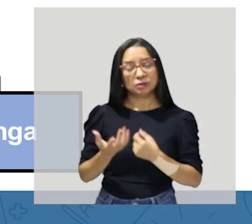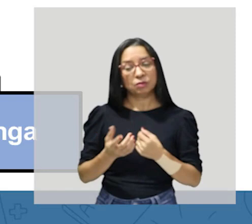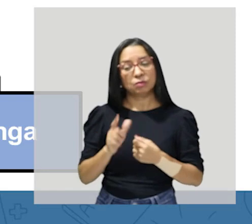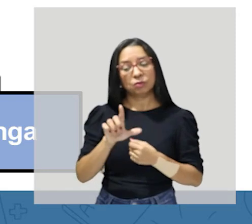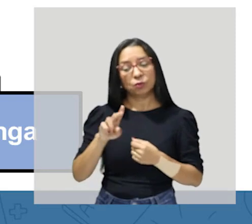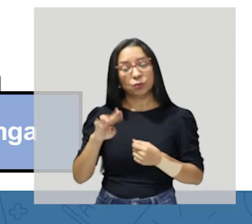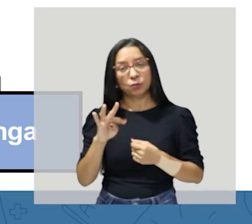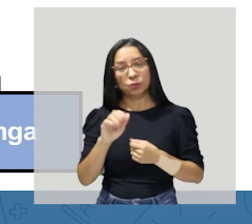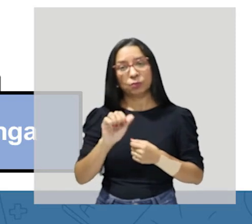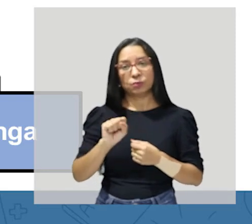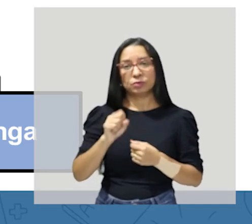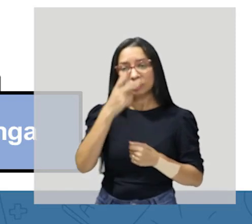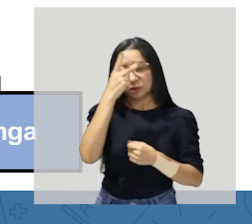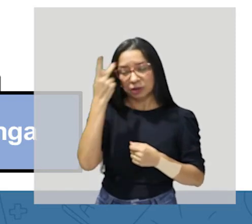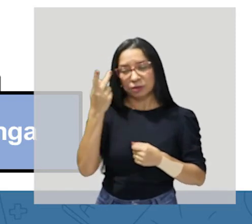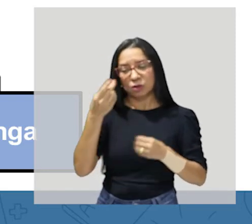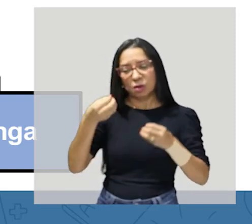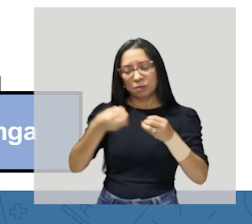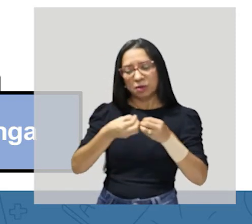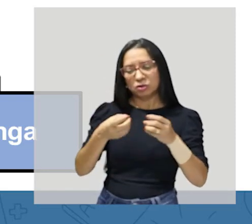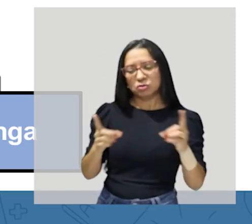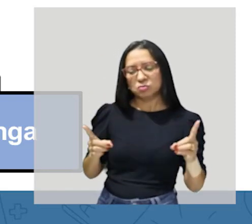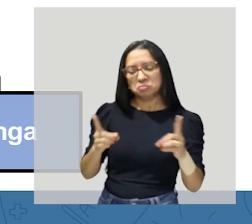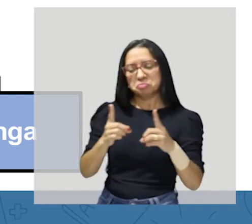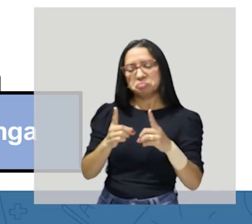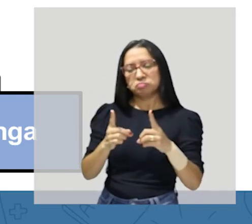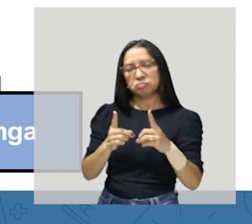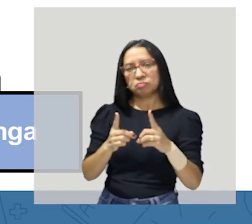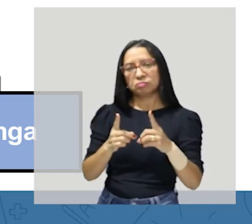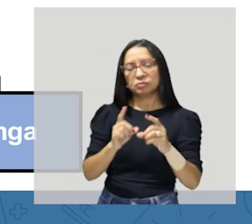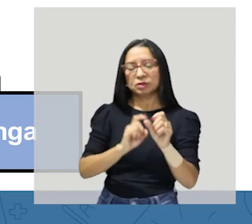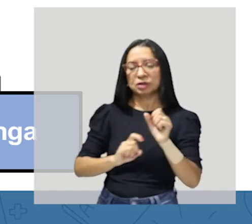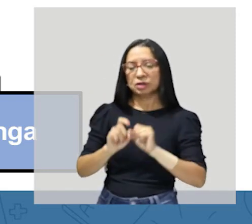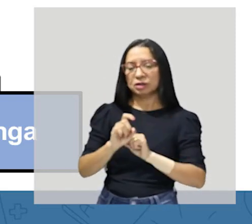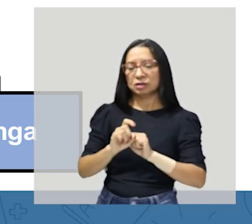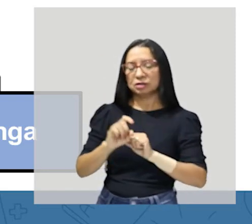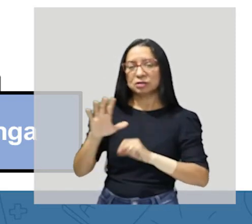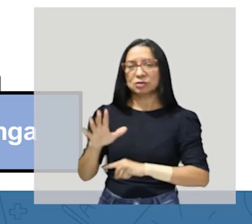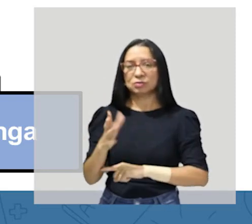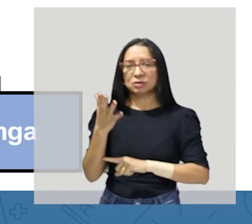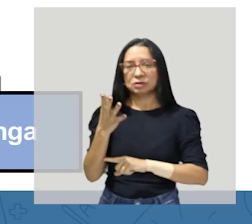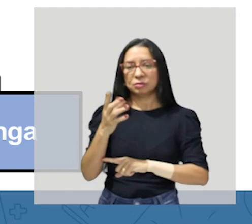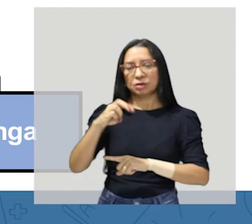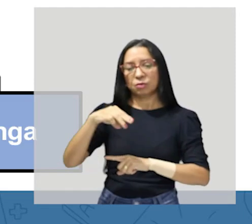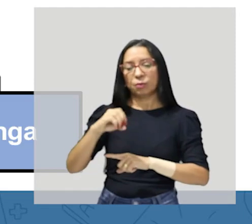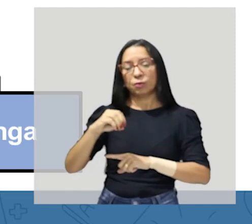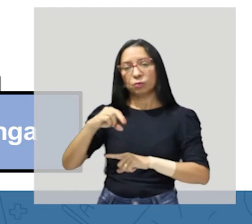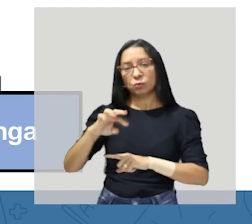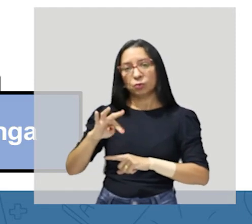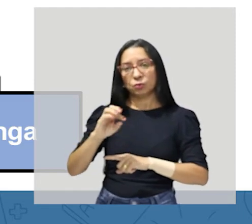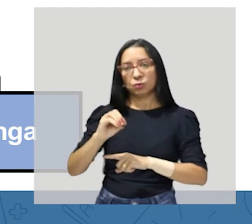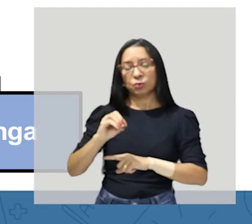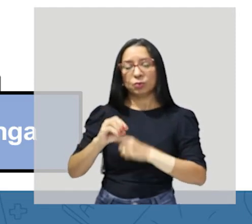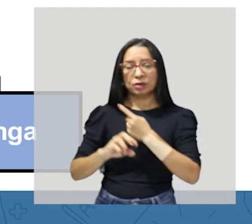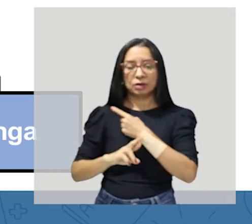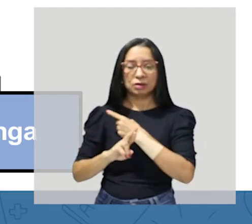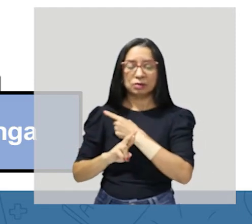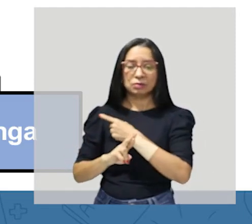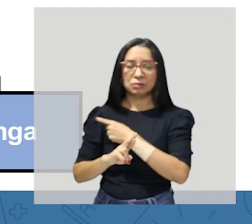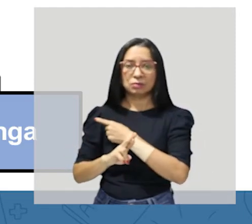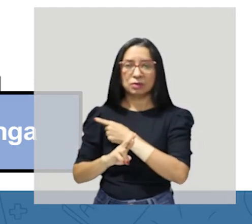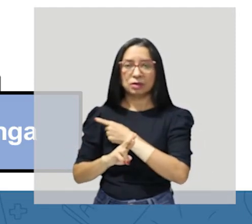lutas que os indivíduos estão bem próximos um do outro. E que a ação motora desse tipo de luta aqui é o quê? É de